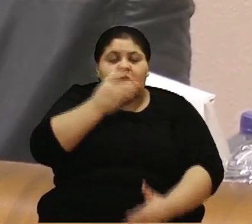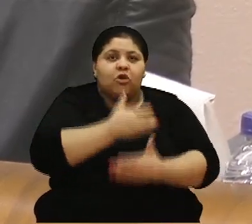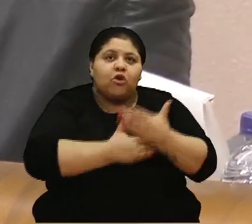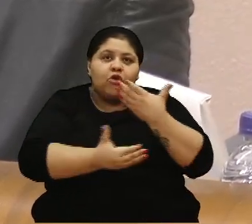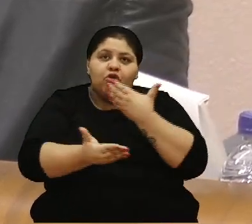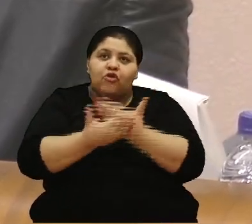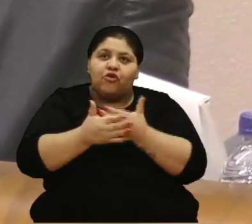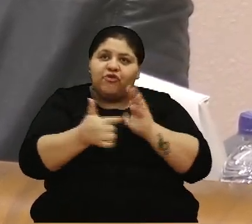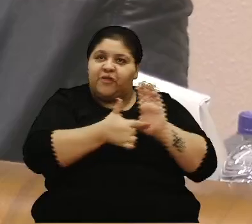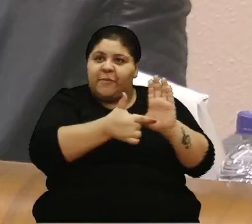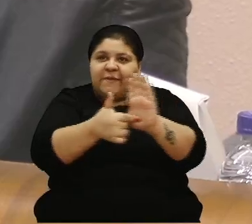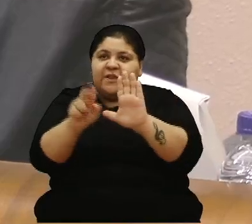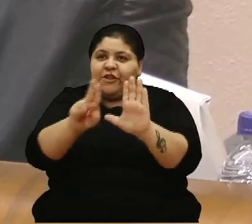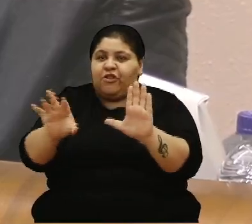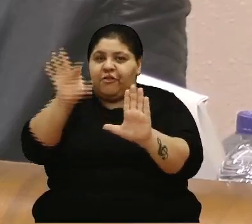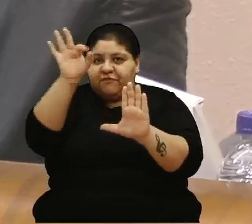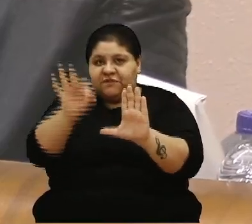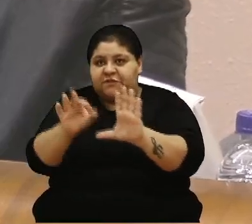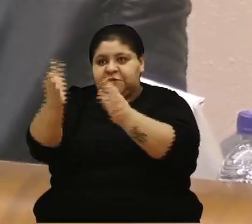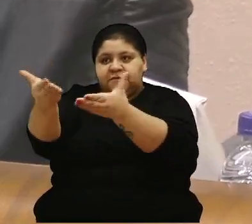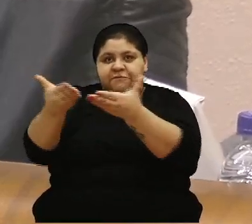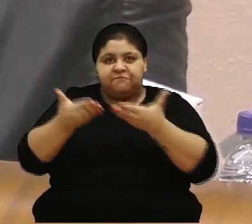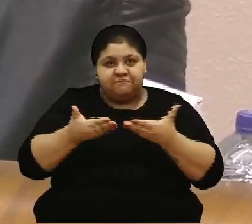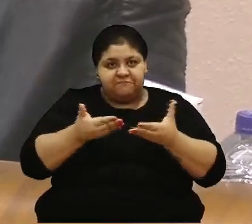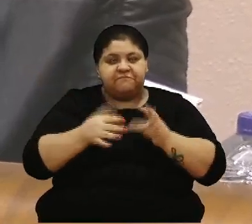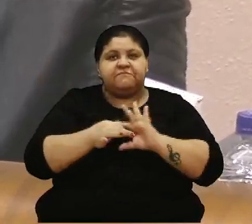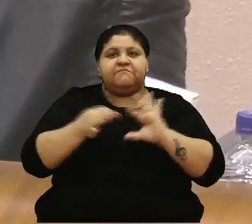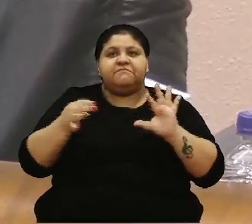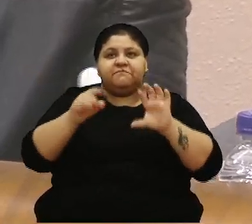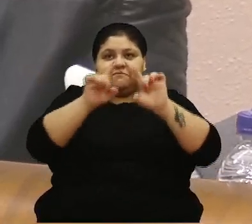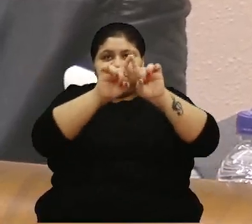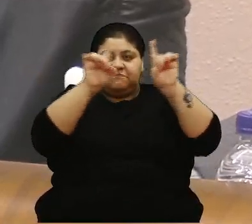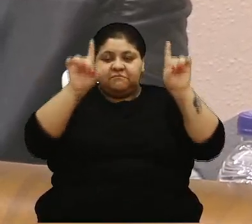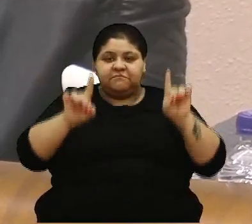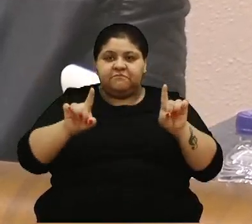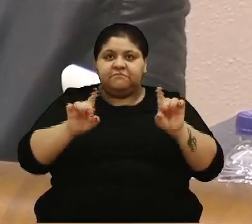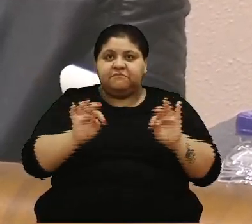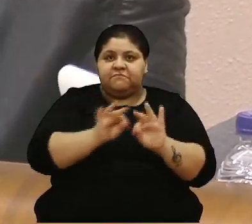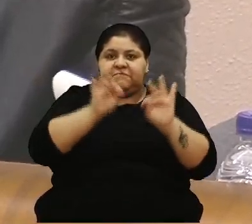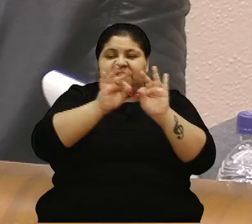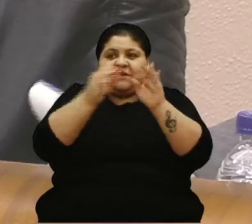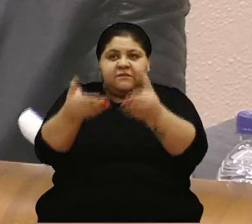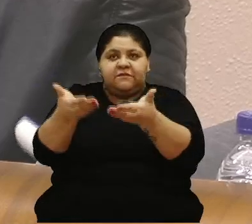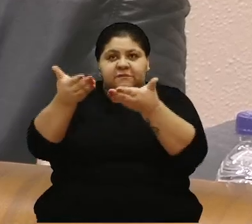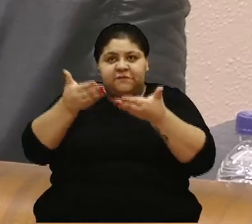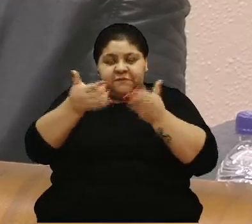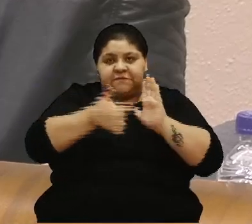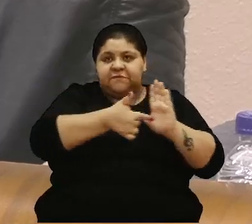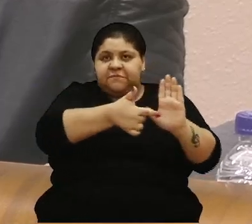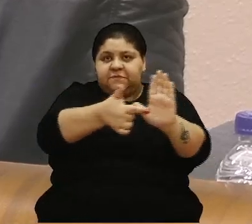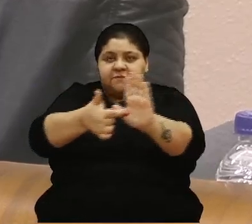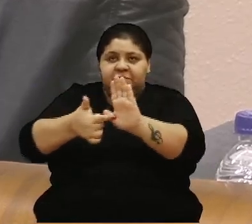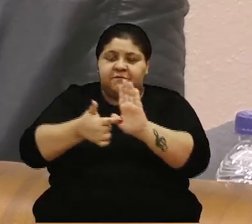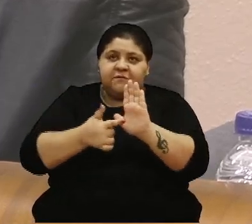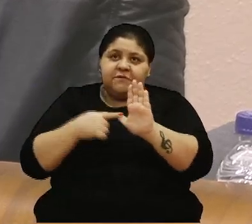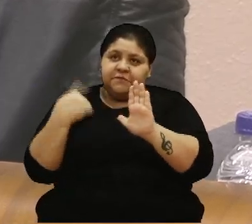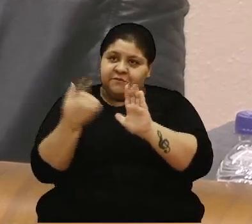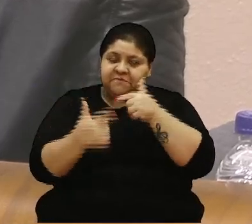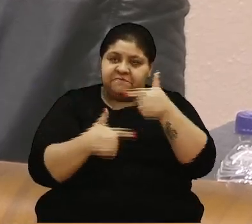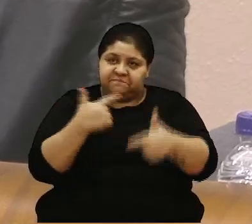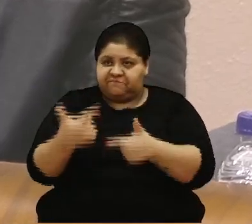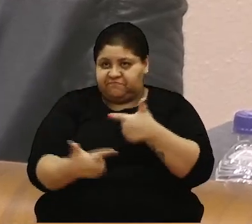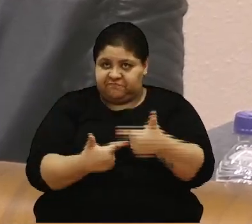devidamente apresentados, bem-vindos. Estamos à disposição aí, a nossa equipe técnica, para receber e apresentar os nossos